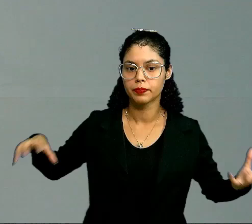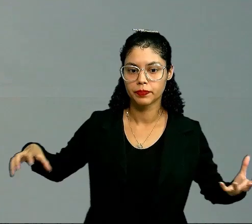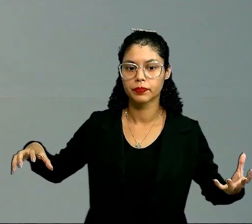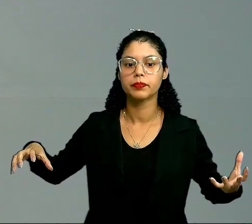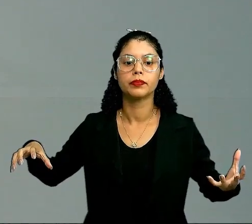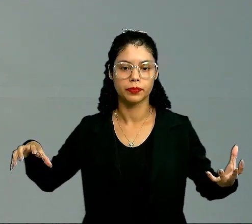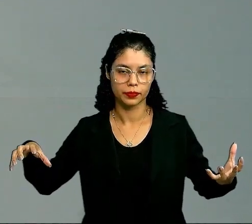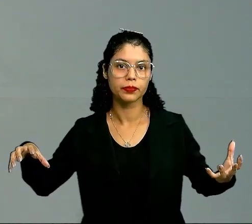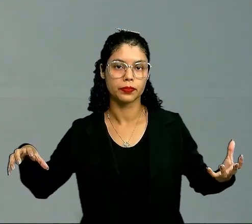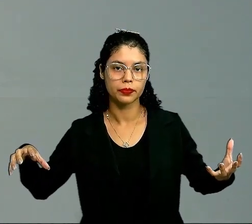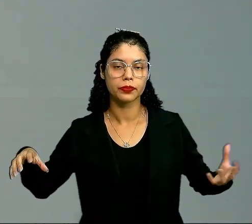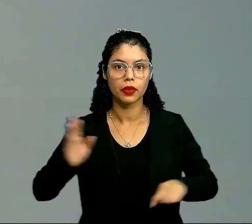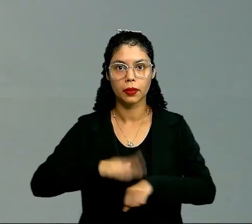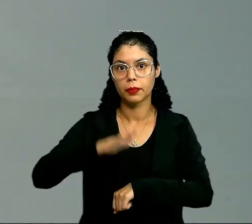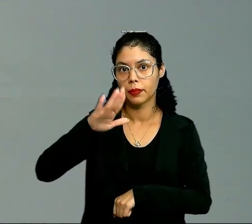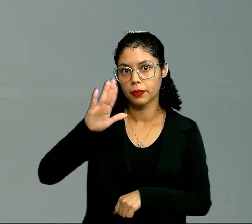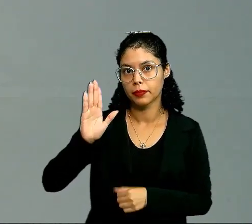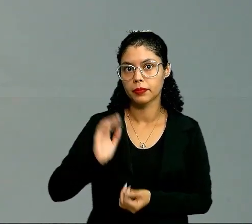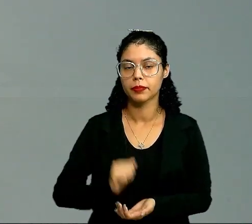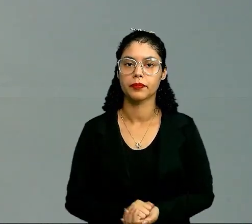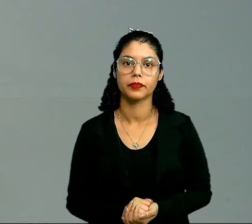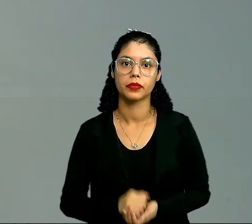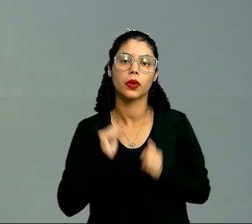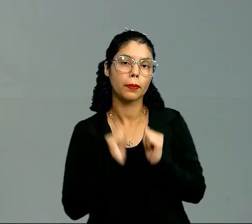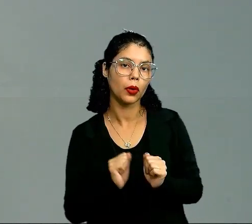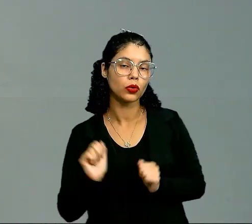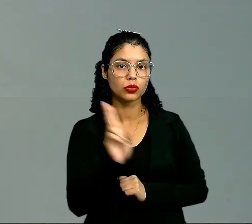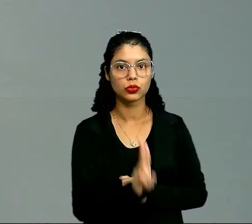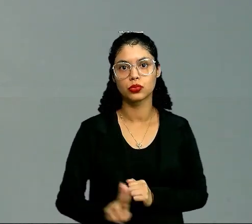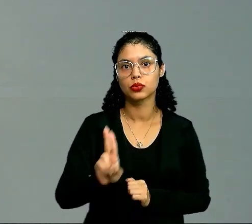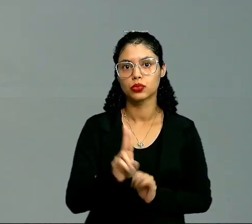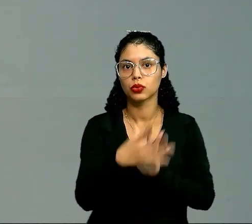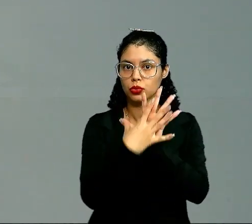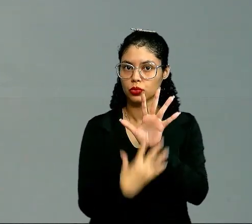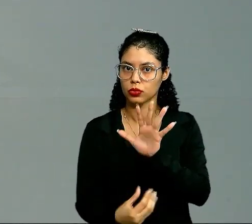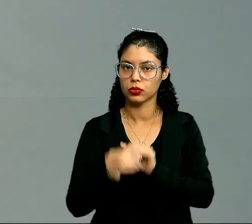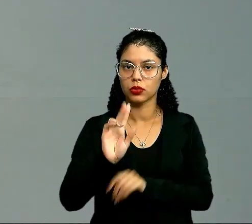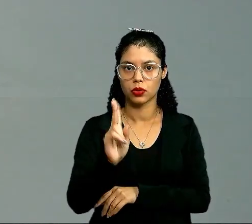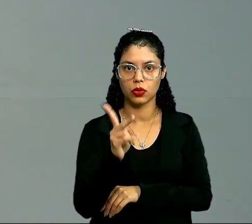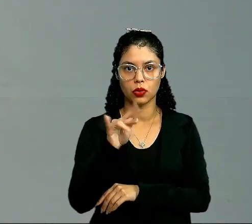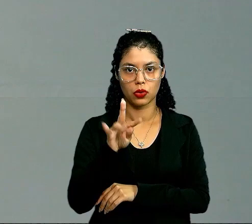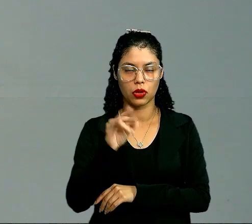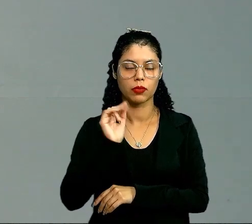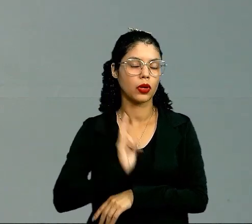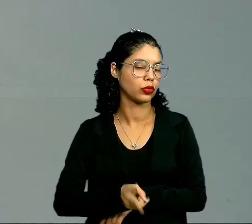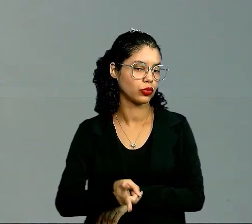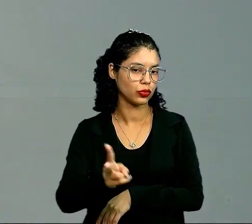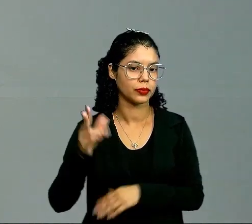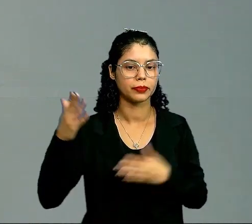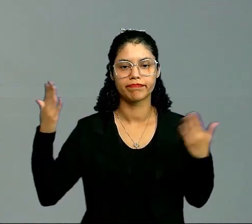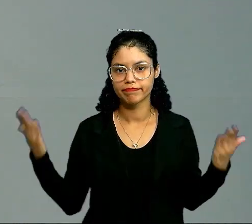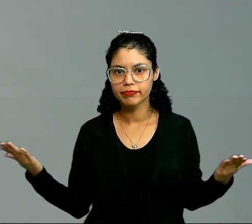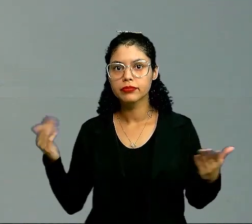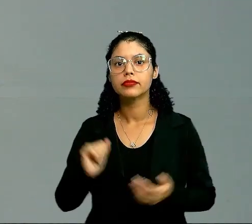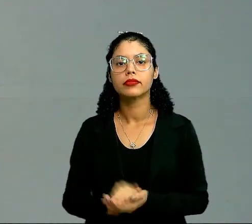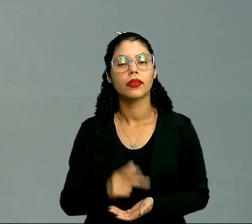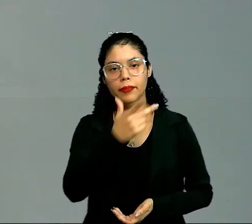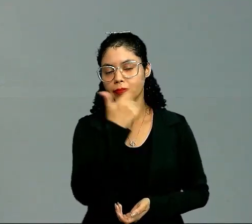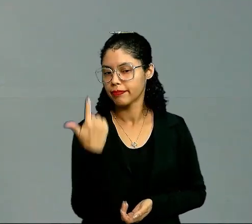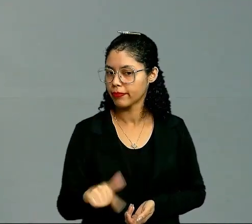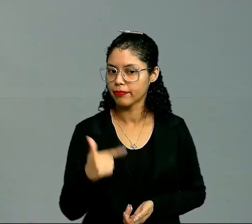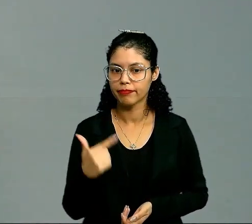suas formas mais precisas, você pode utilizar a projeção de Robson e assim sucessivamente. Então, não